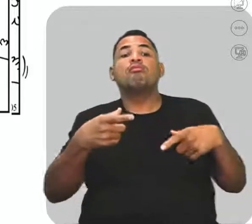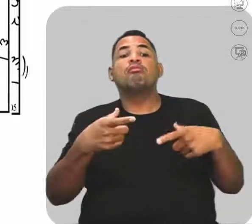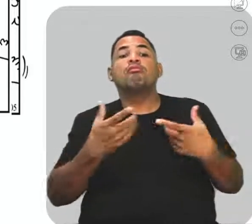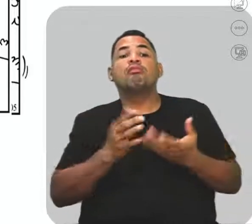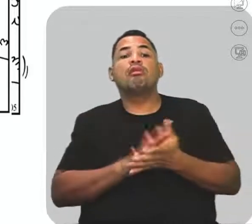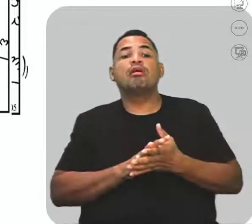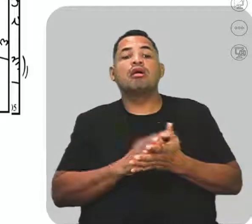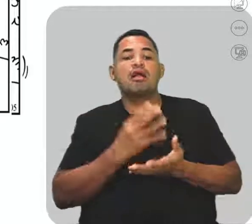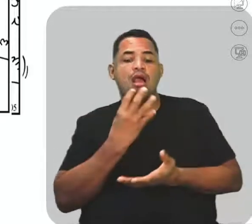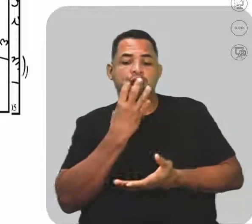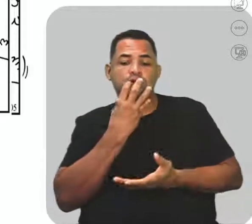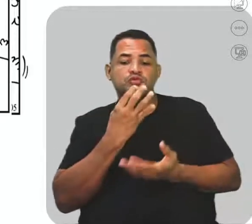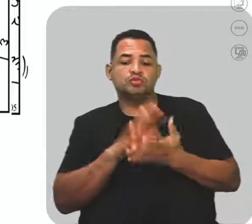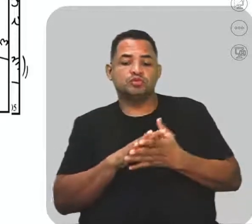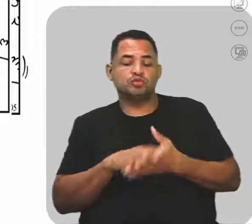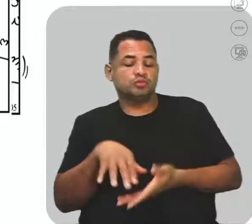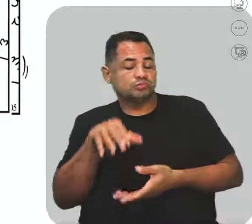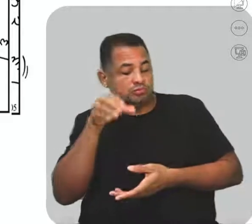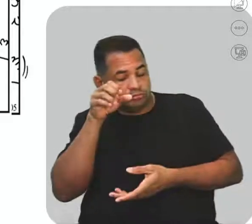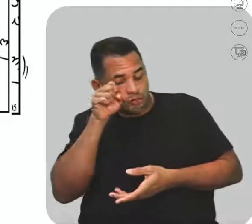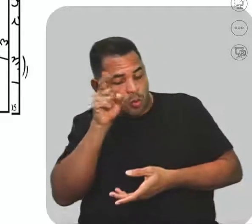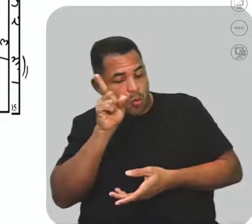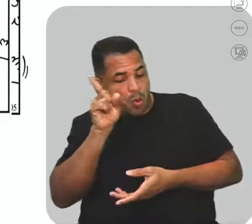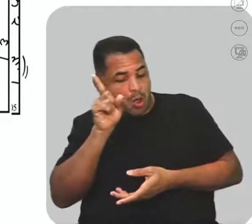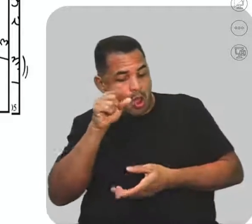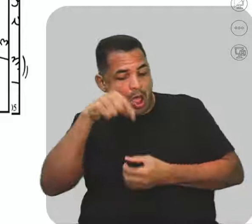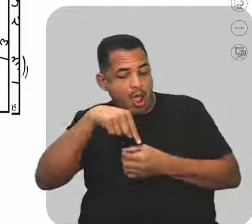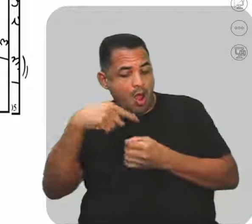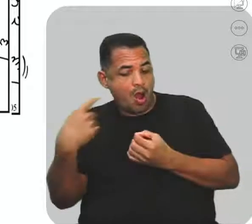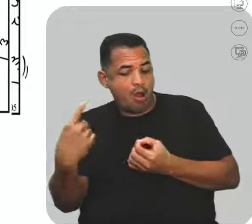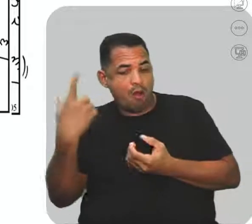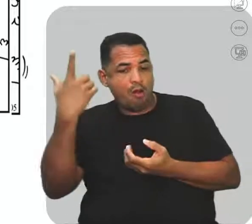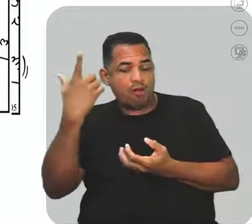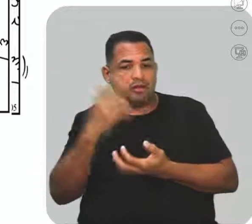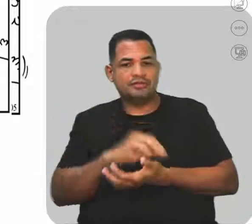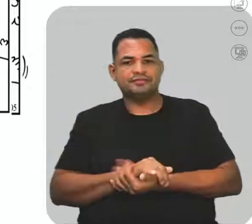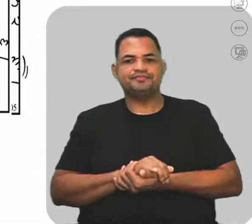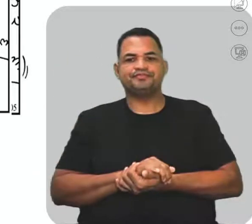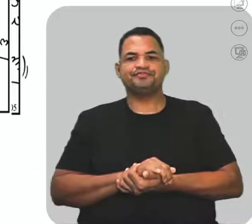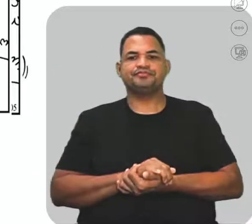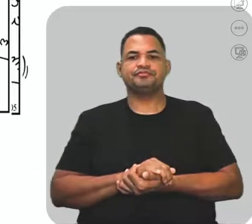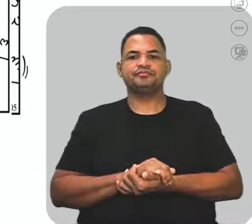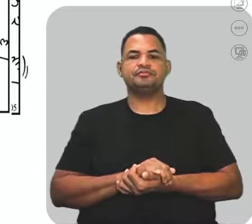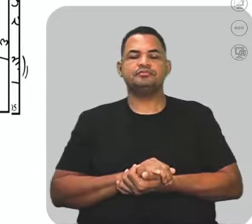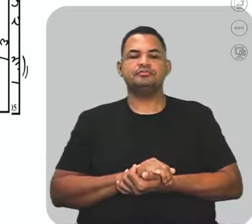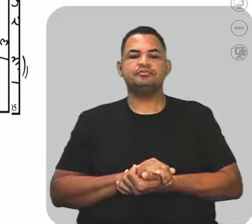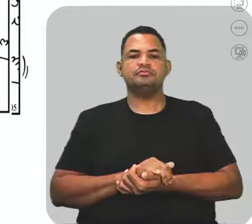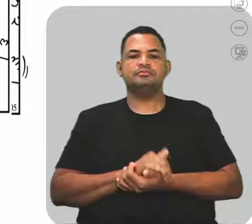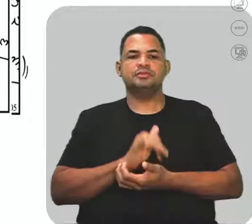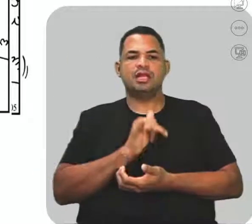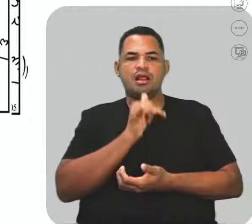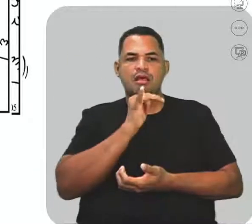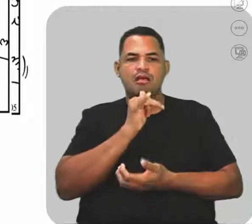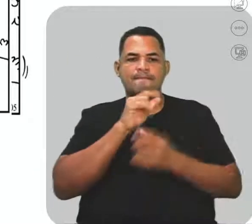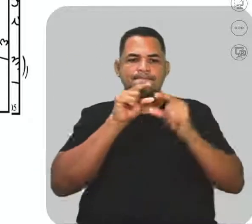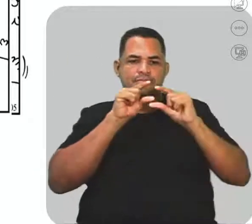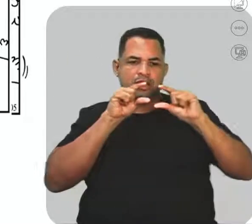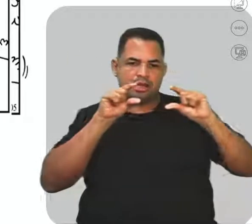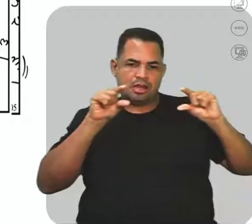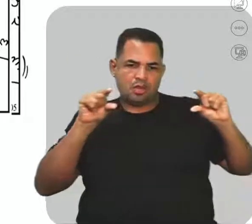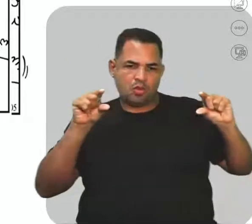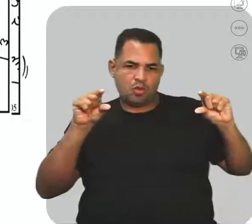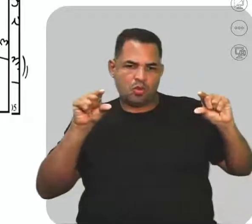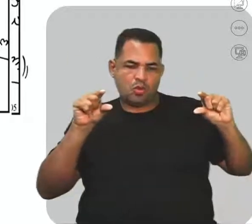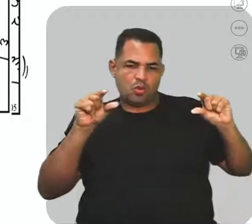lá fora. Então, dormir. Então, nós temos já exemplo de período simples. Você